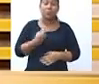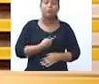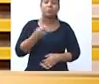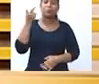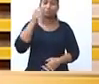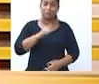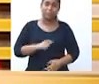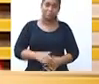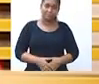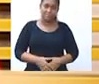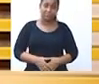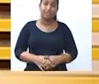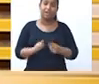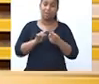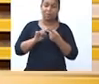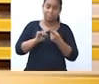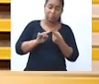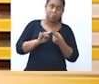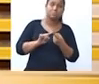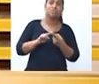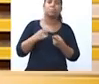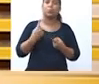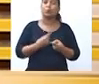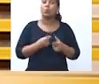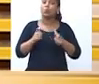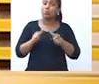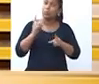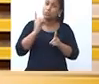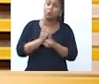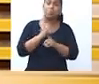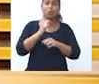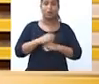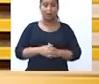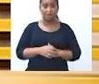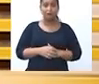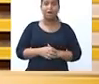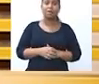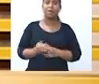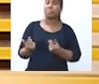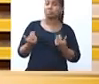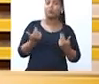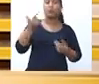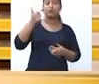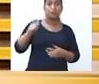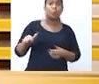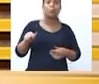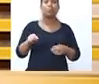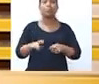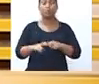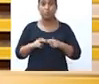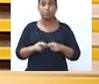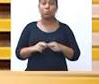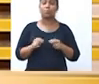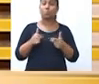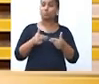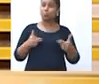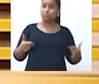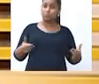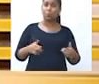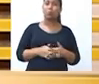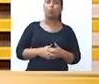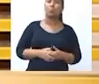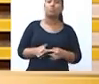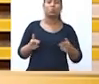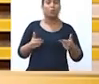conseguir. Então, as impressões digitais, a gente localiza semelhança com outras por meio de minúcias, e em